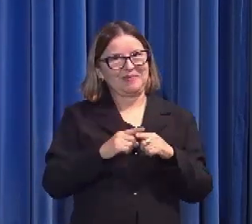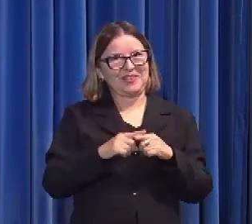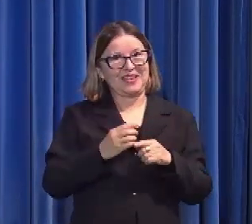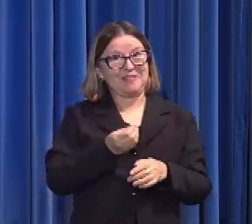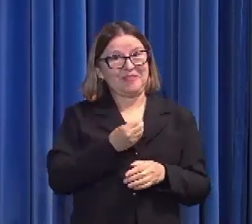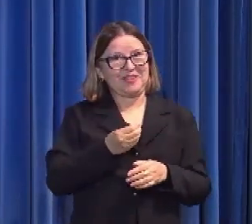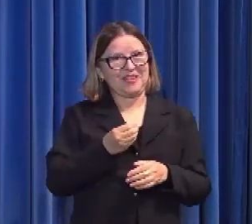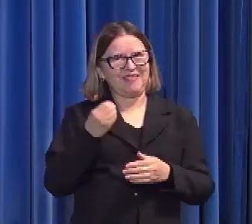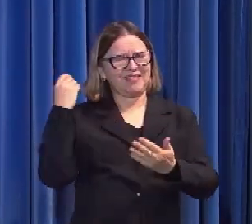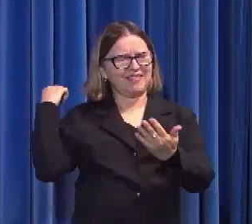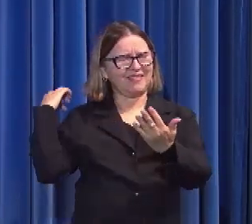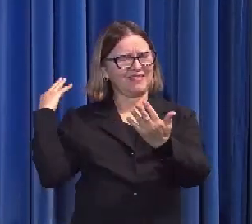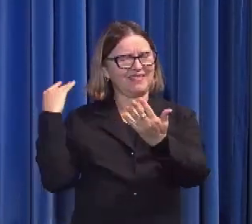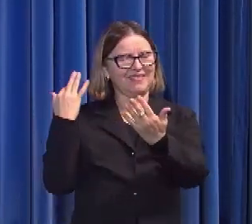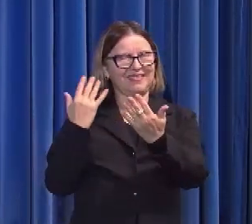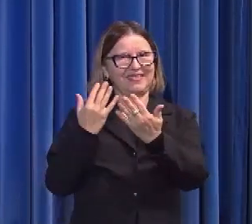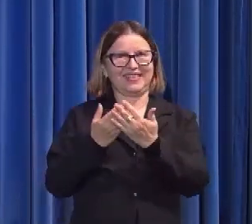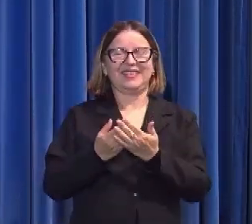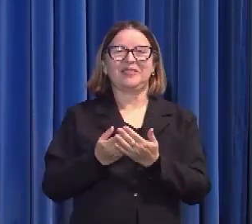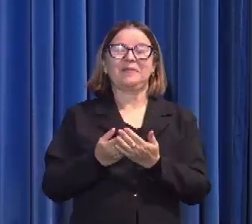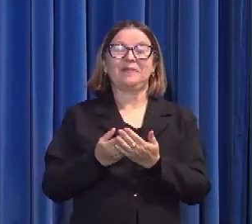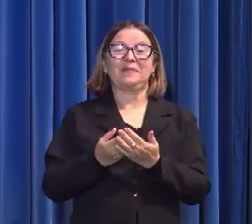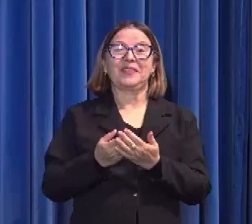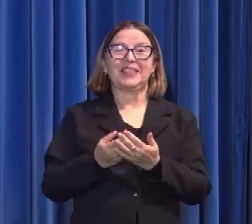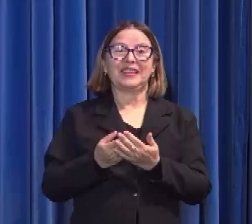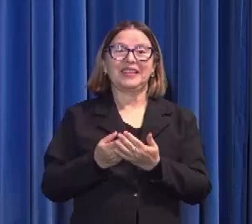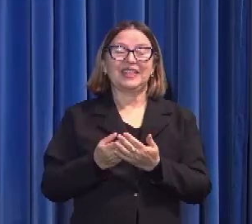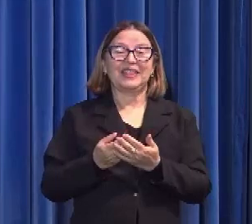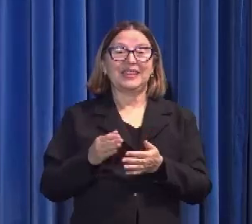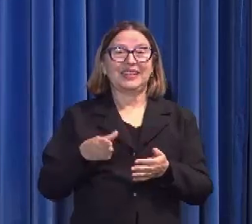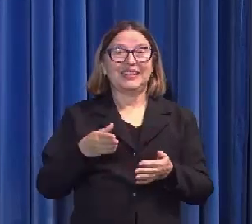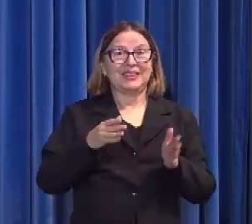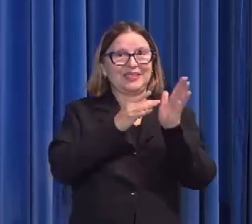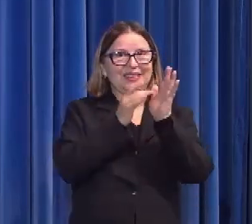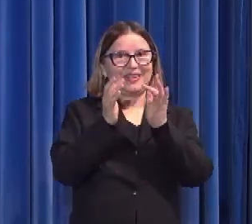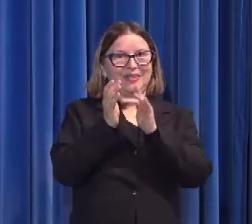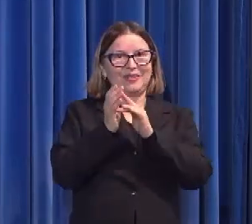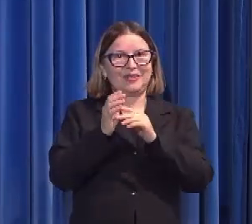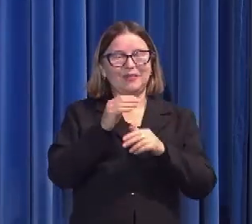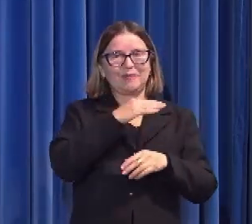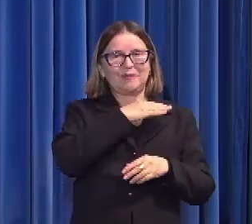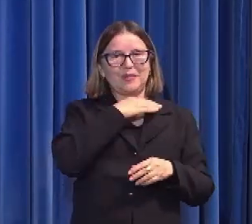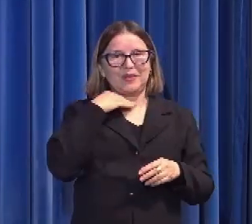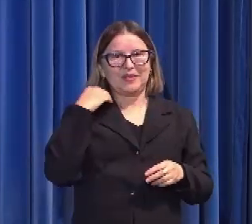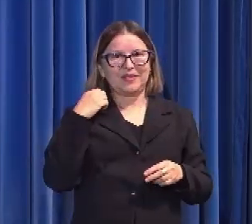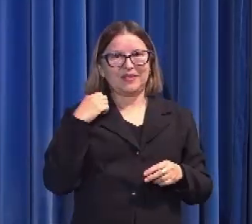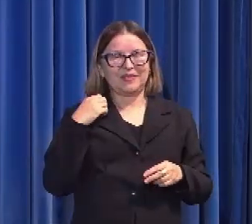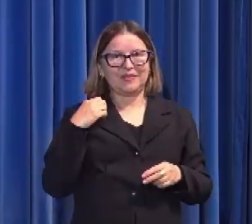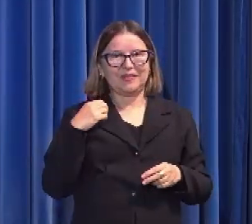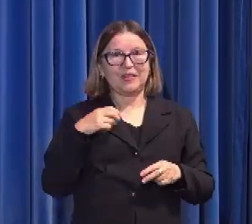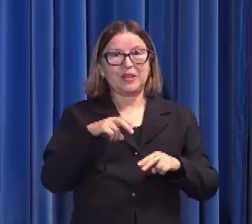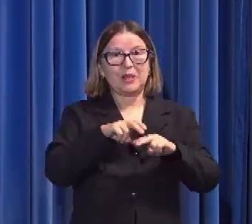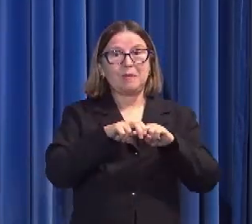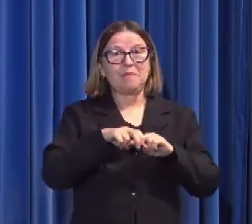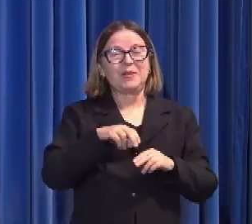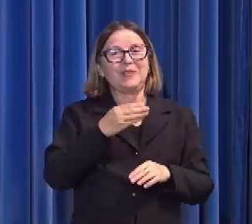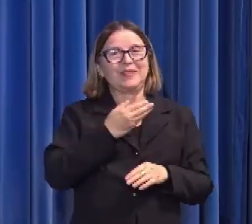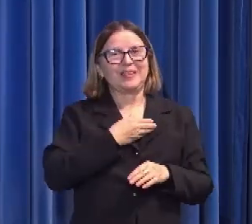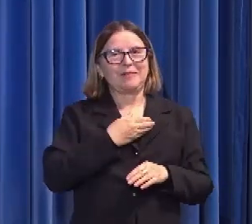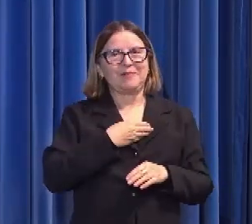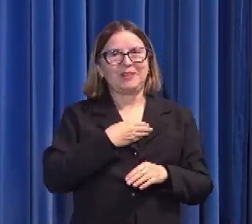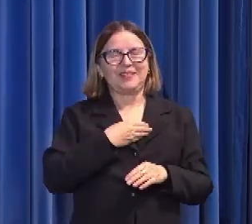aqueles que o pai lhe havia dado ele morreu em favor esse seus amigos